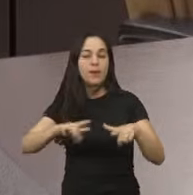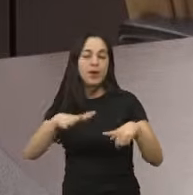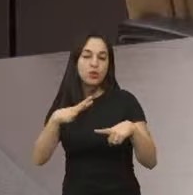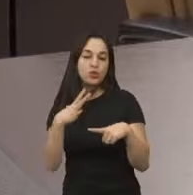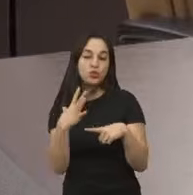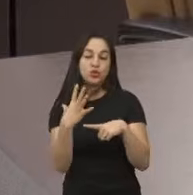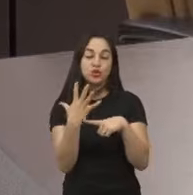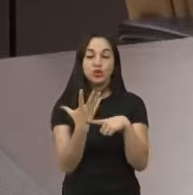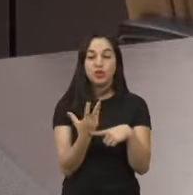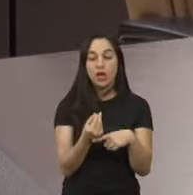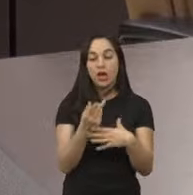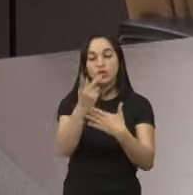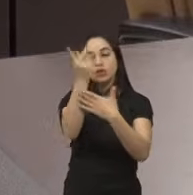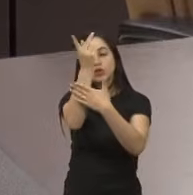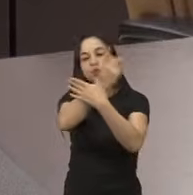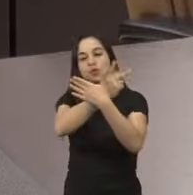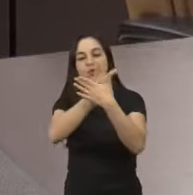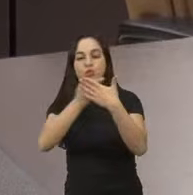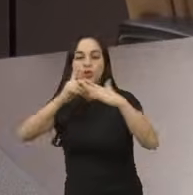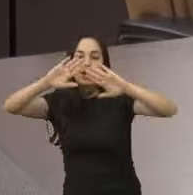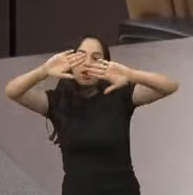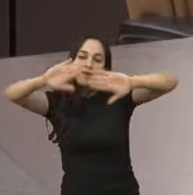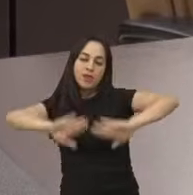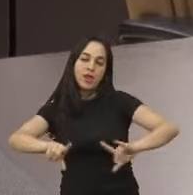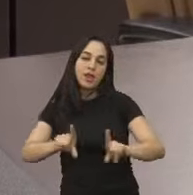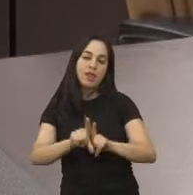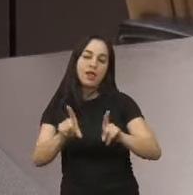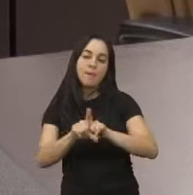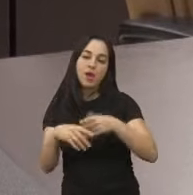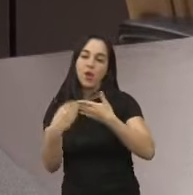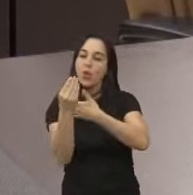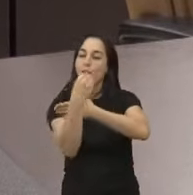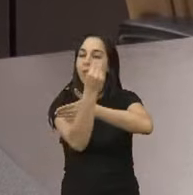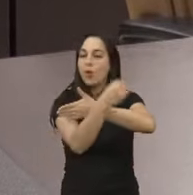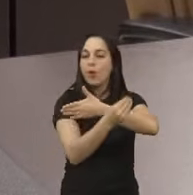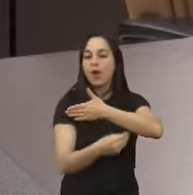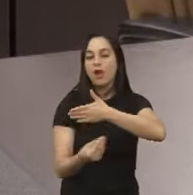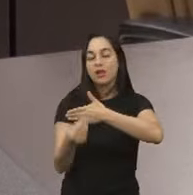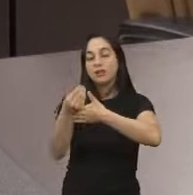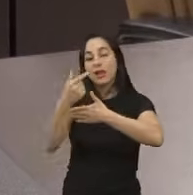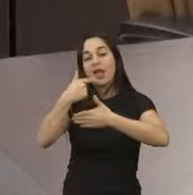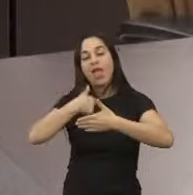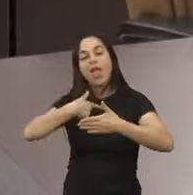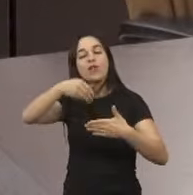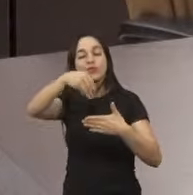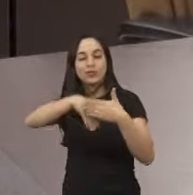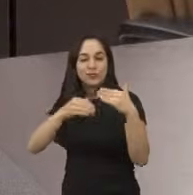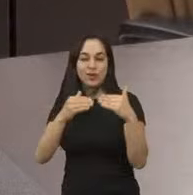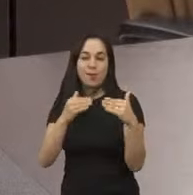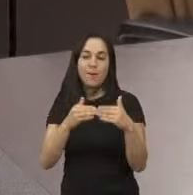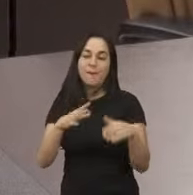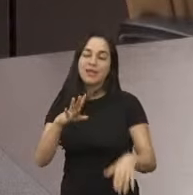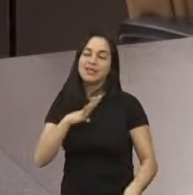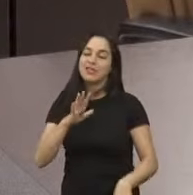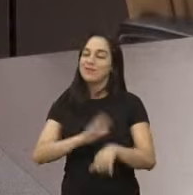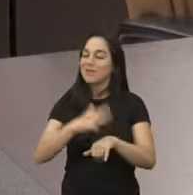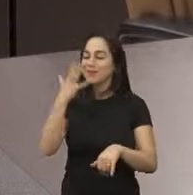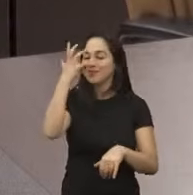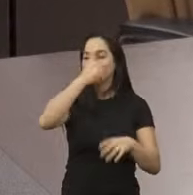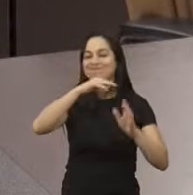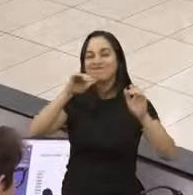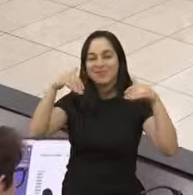do grafiteiro e do muralista. Então, sou totalmente favorável e que tenhamos cidades mais bonitas e